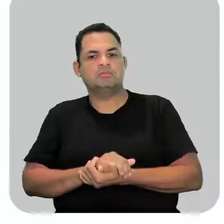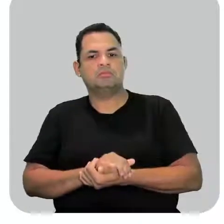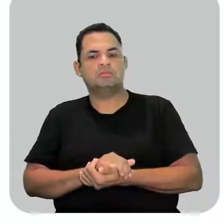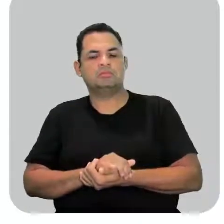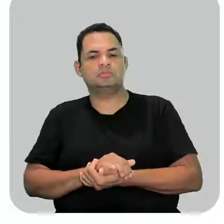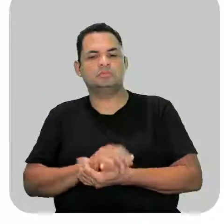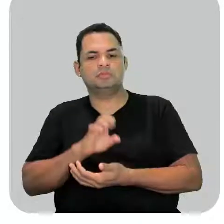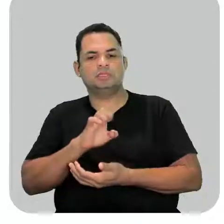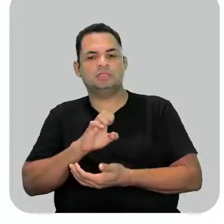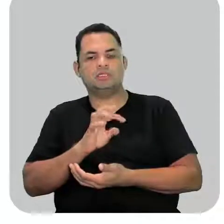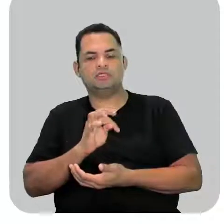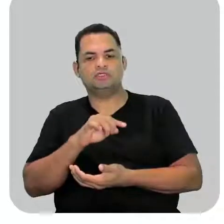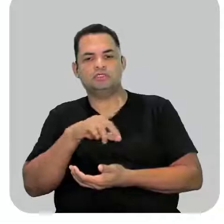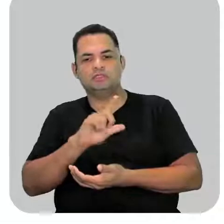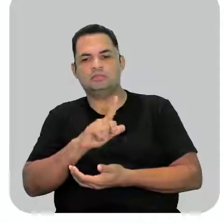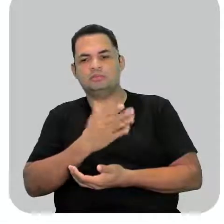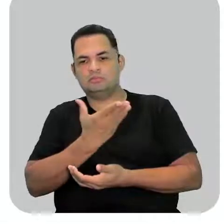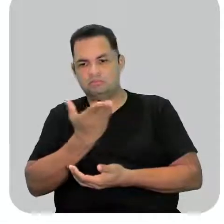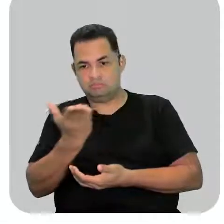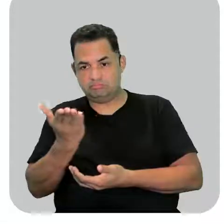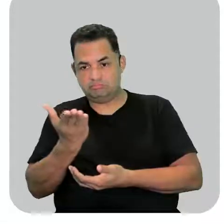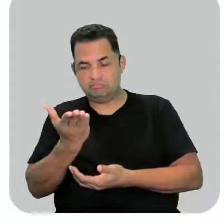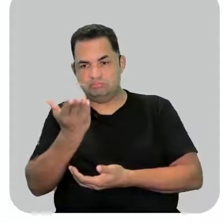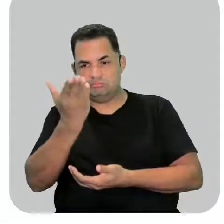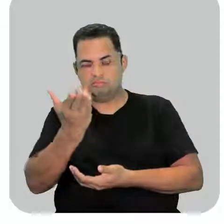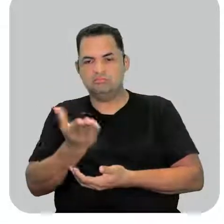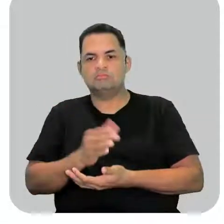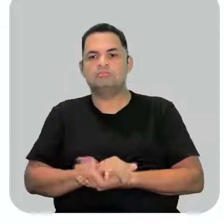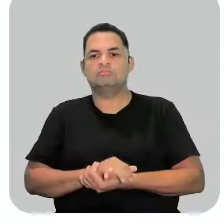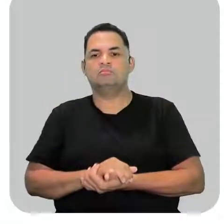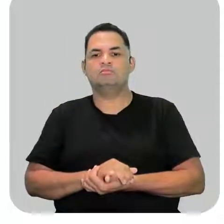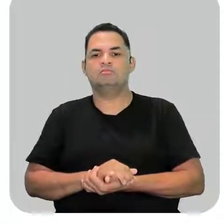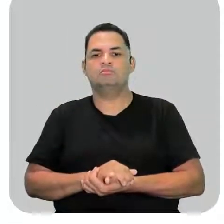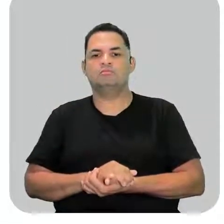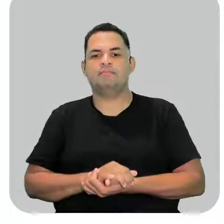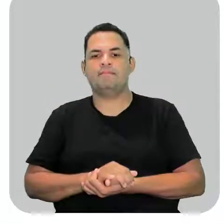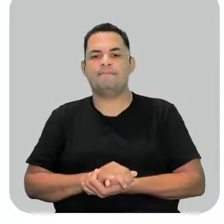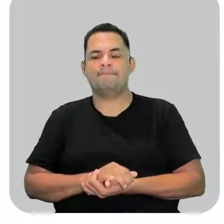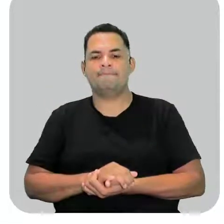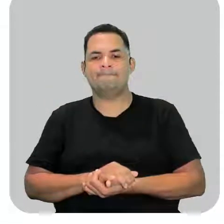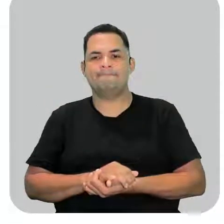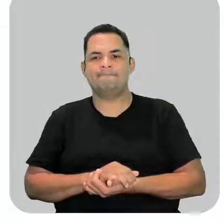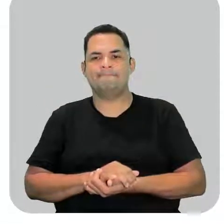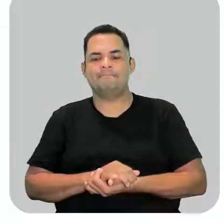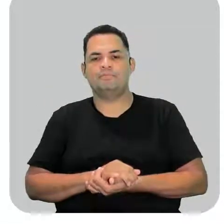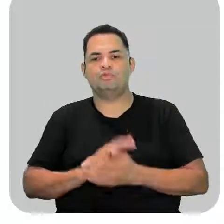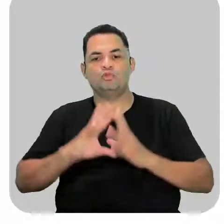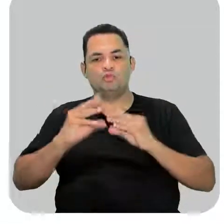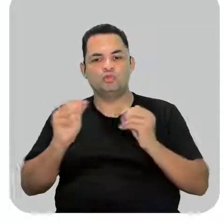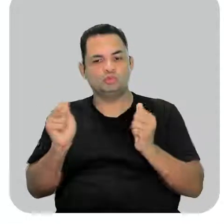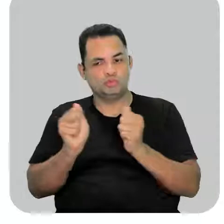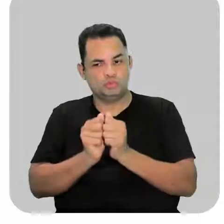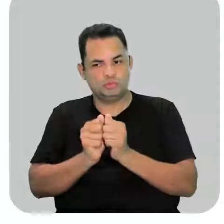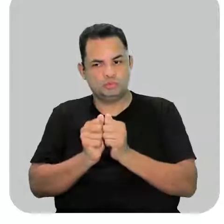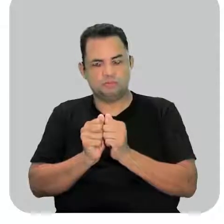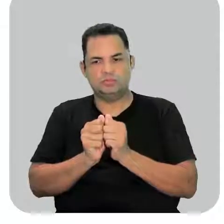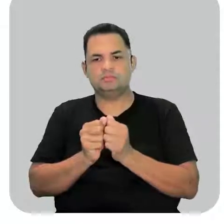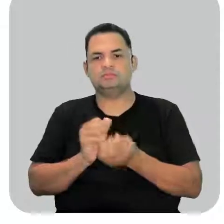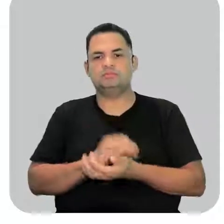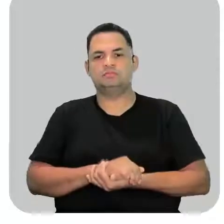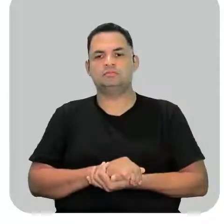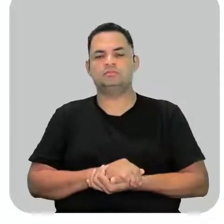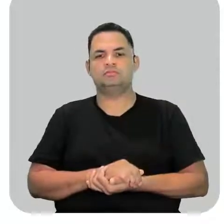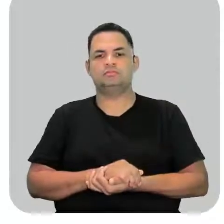nome etil, do jeitinho que ele está aqui. E aí fica etilcarbilamina, tudo junto.